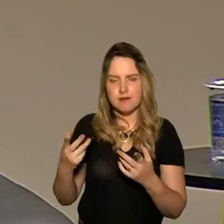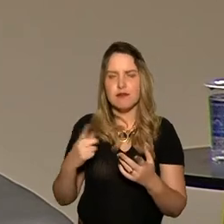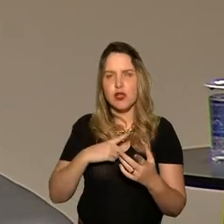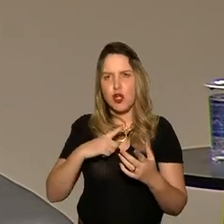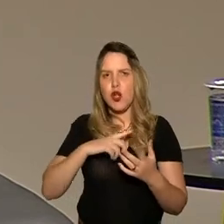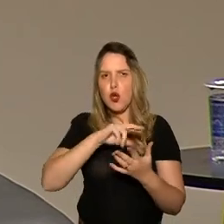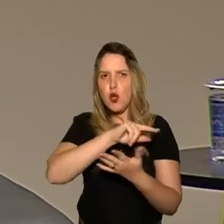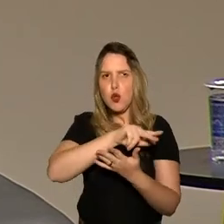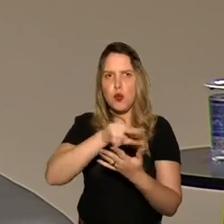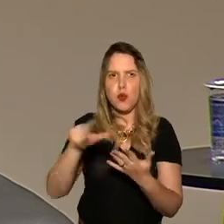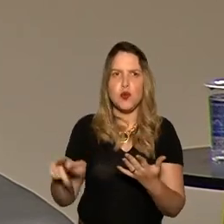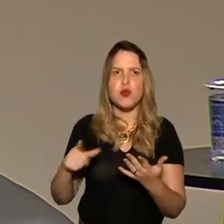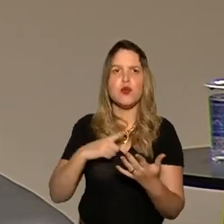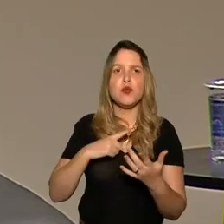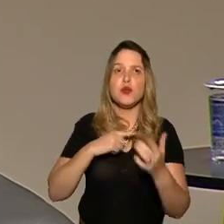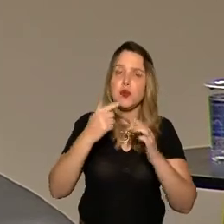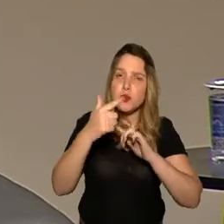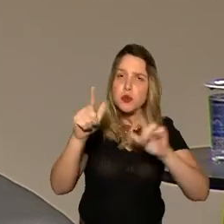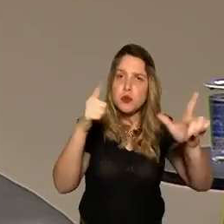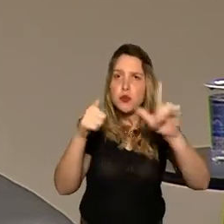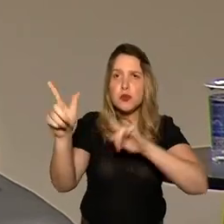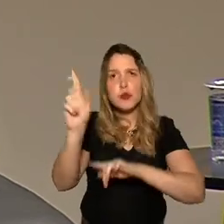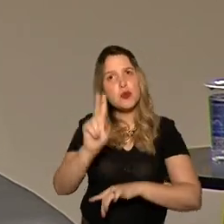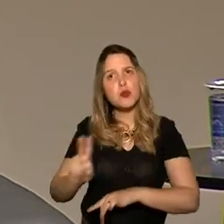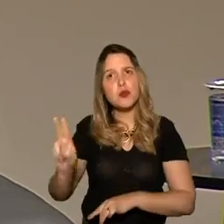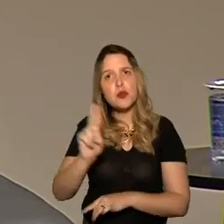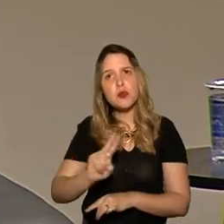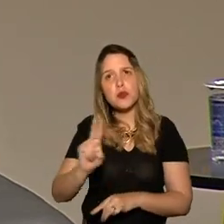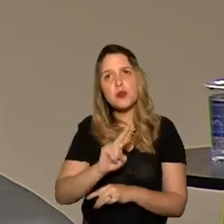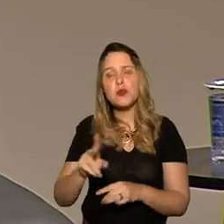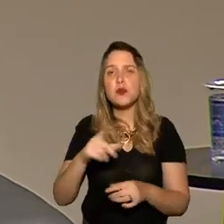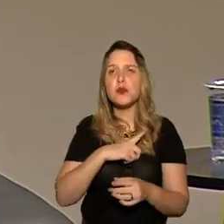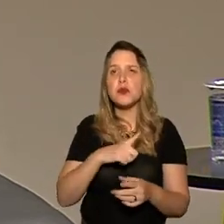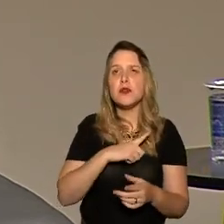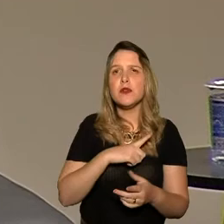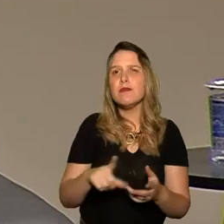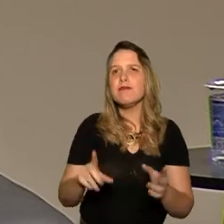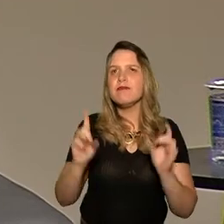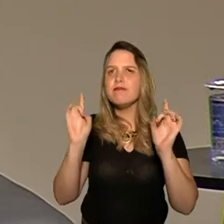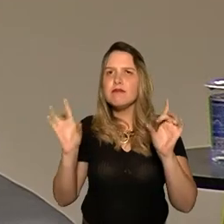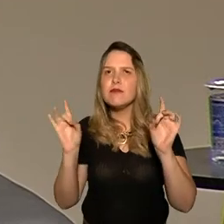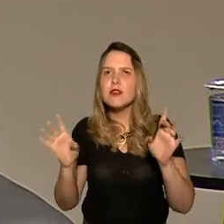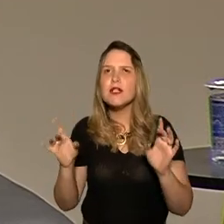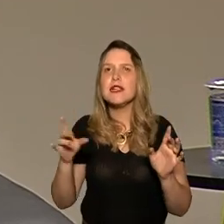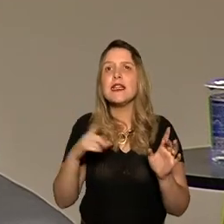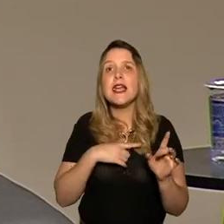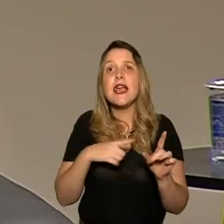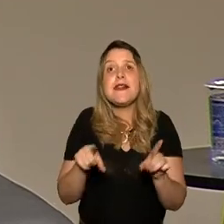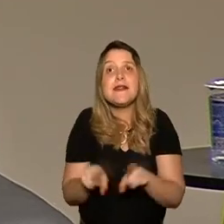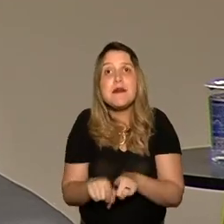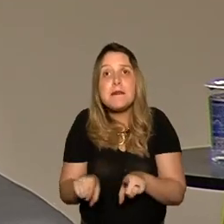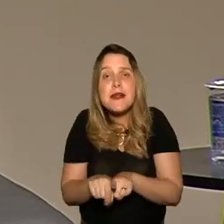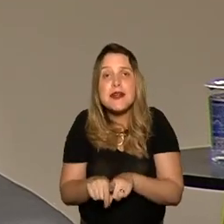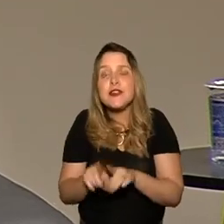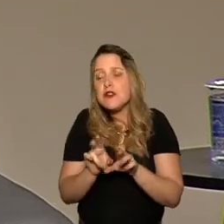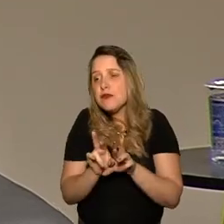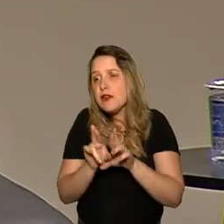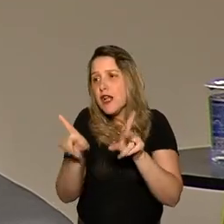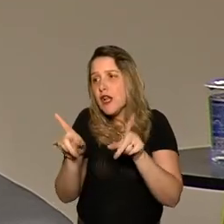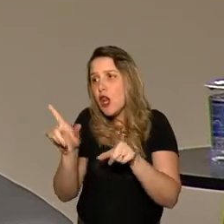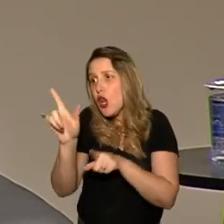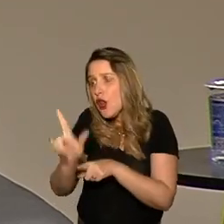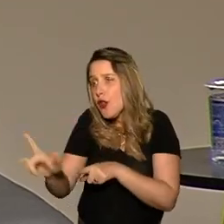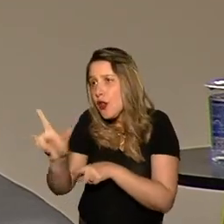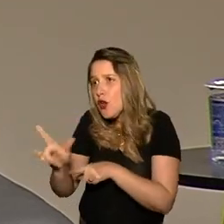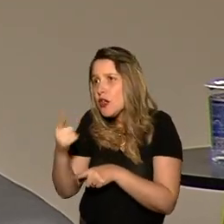avançar e seguir nos anos né prever também uma estrutura curricular prevê também de diferentes maneiras uma